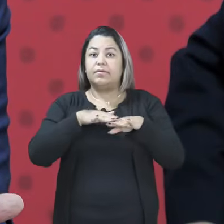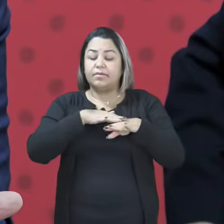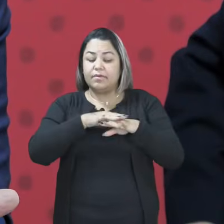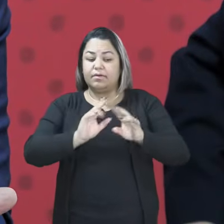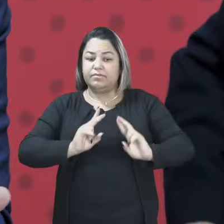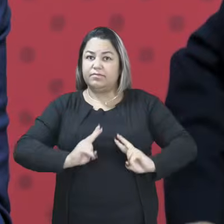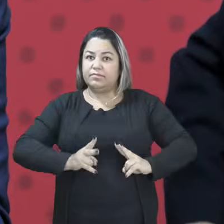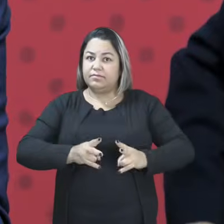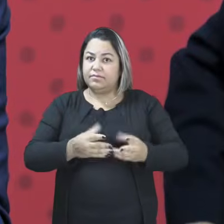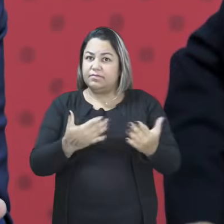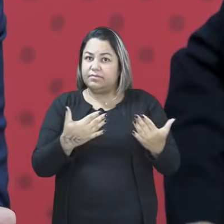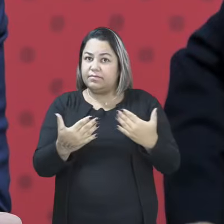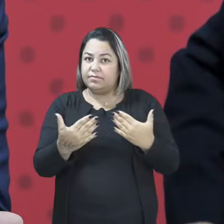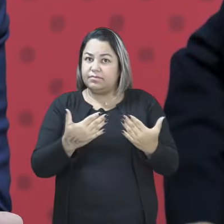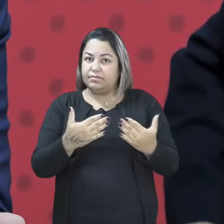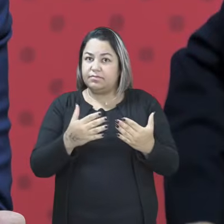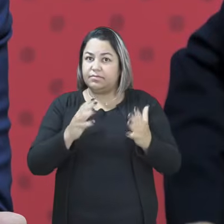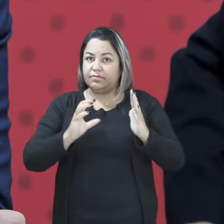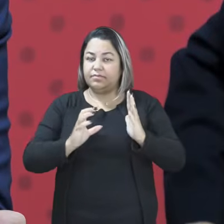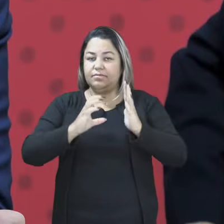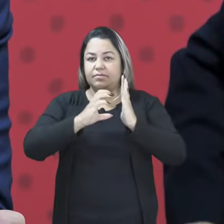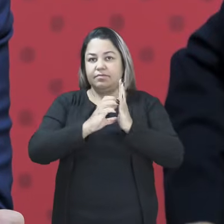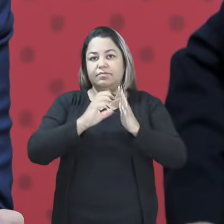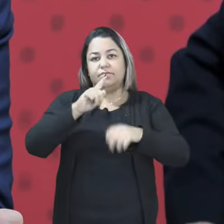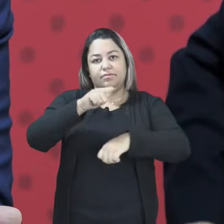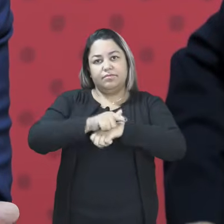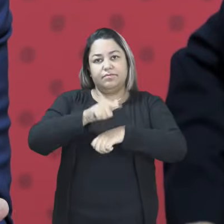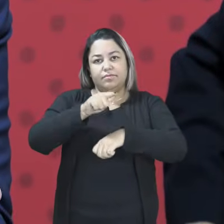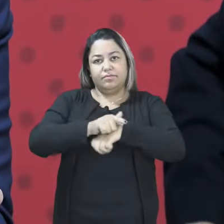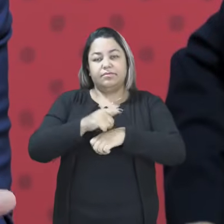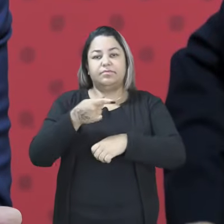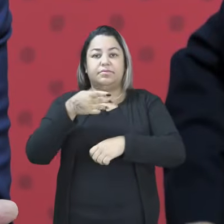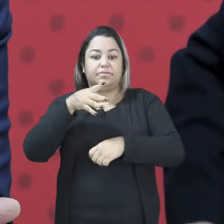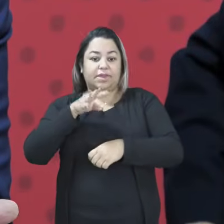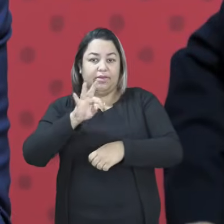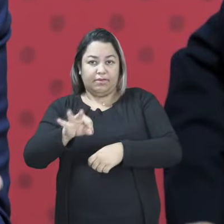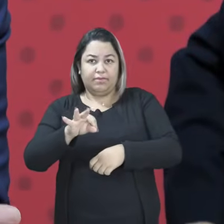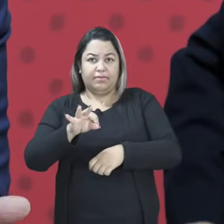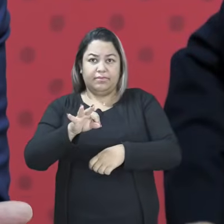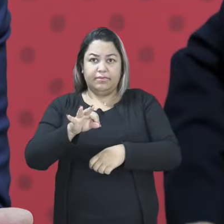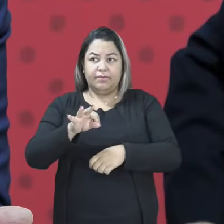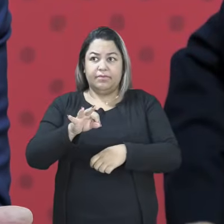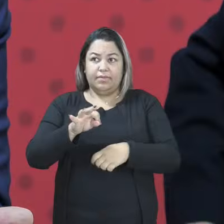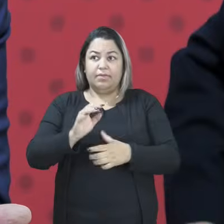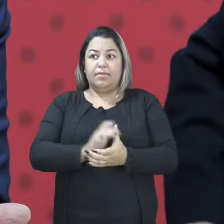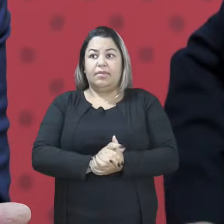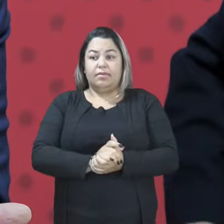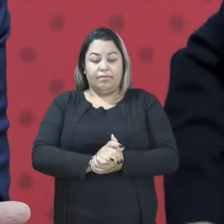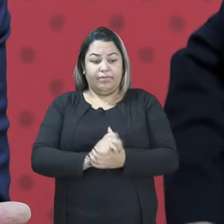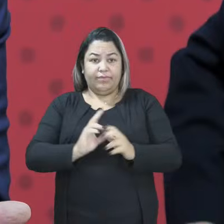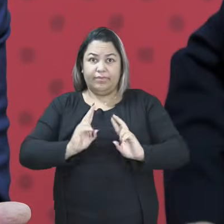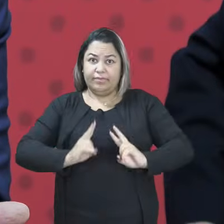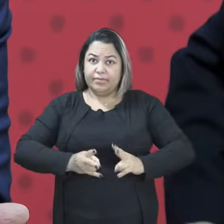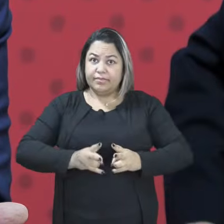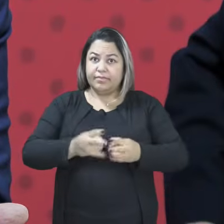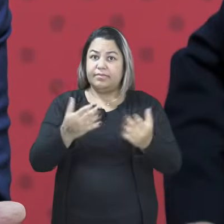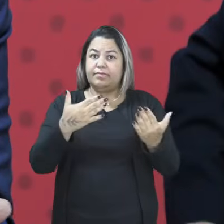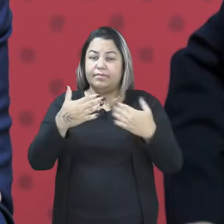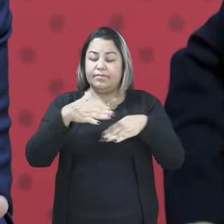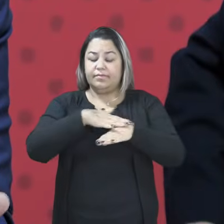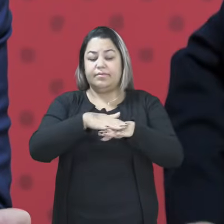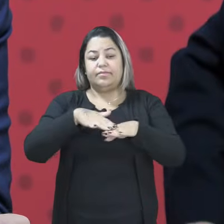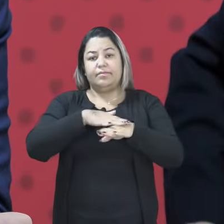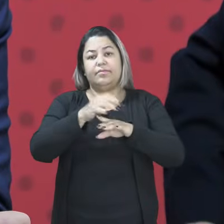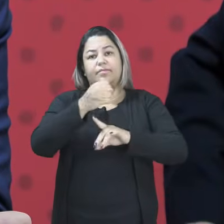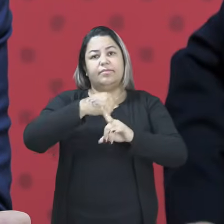pelo partido, e é o papel do PT. Ou seja, é o papel do PT manter esse diálogo com a sociedade, né? E